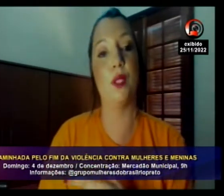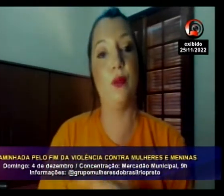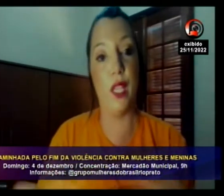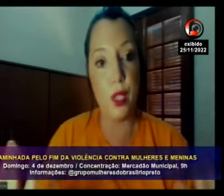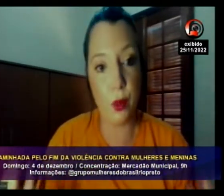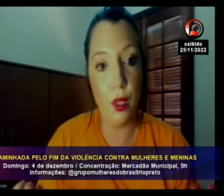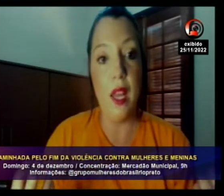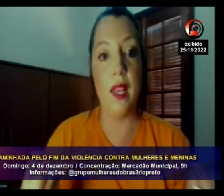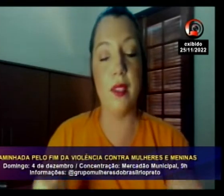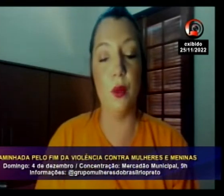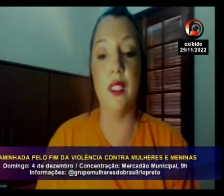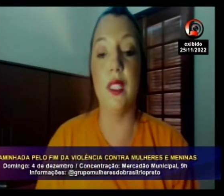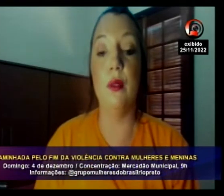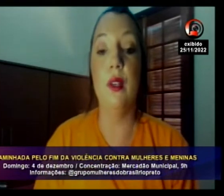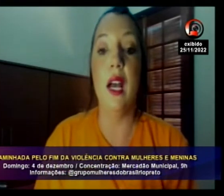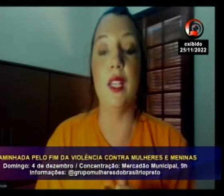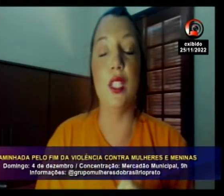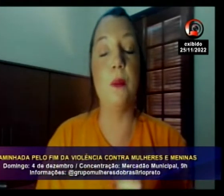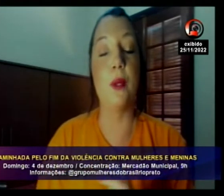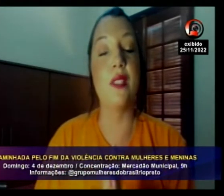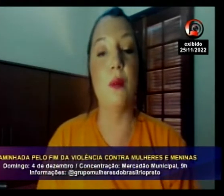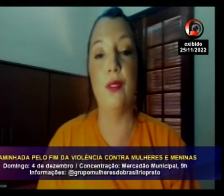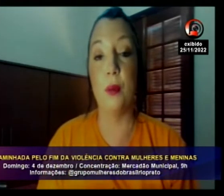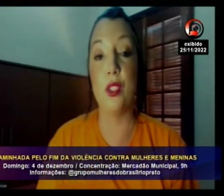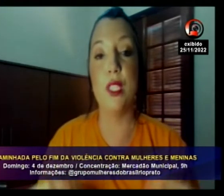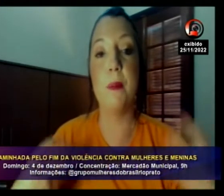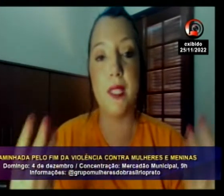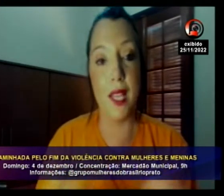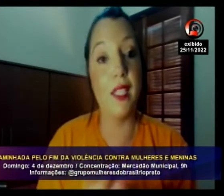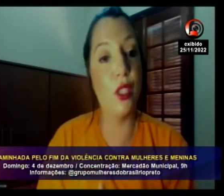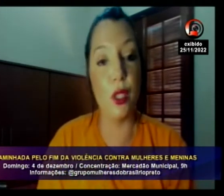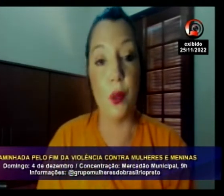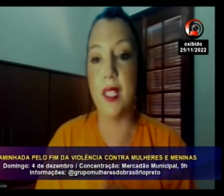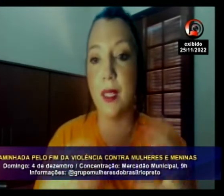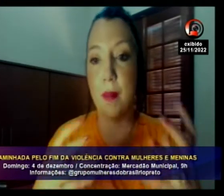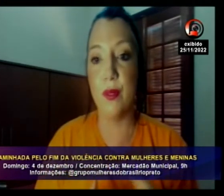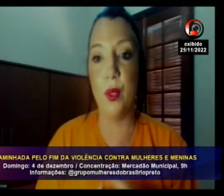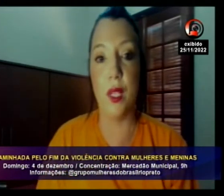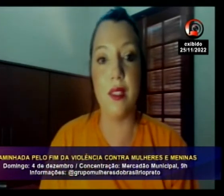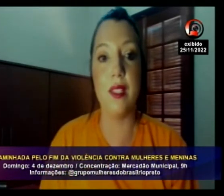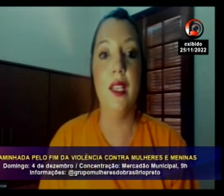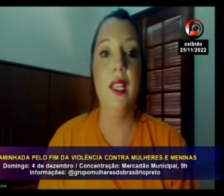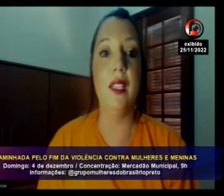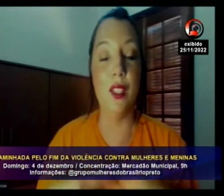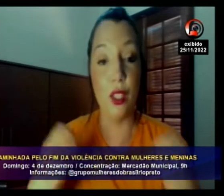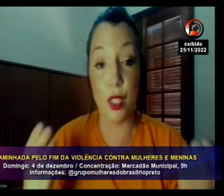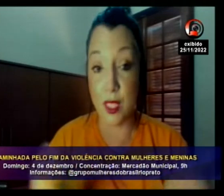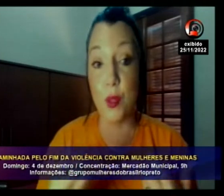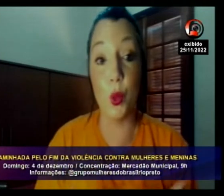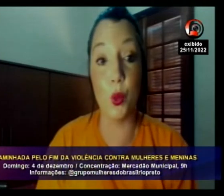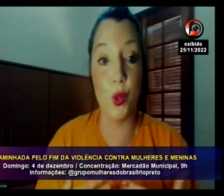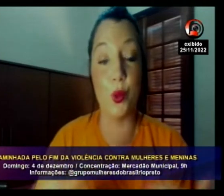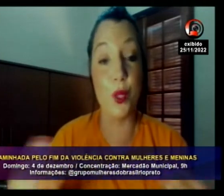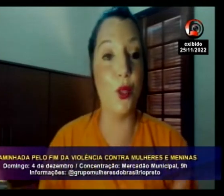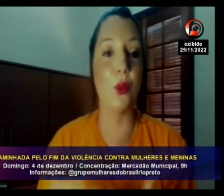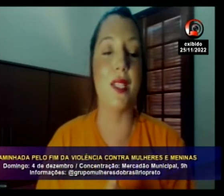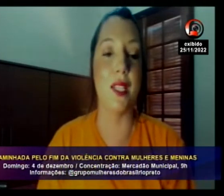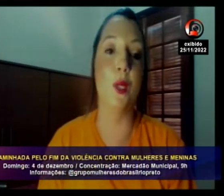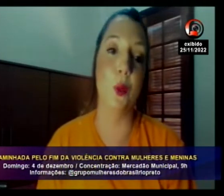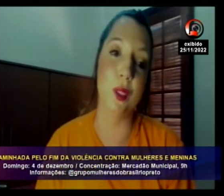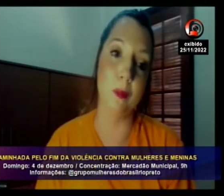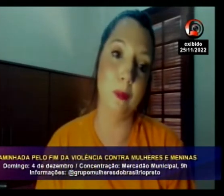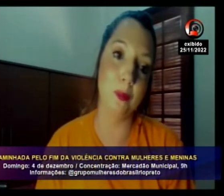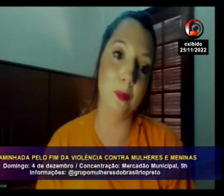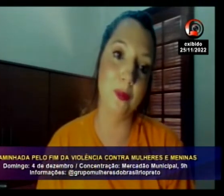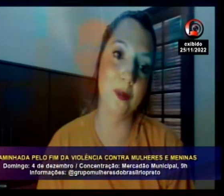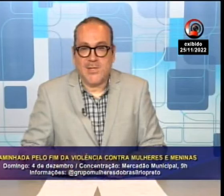que as pessoas vejam essa união, a gente possa ser uma forma de expressar que a gente não aceita mais a violência e que a gente estamos todos juntos e juntas